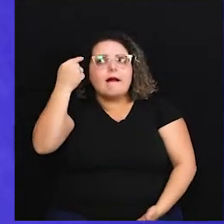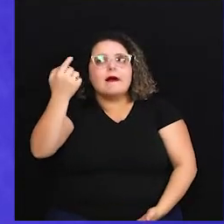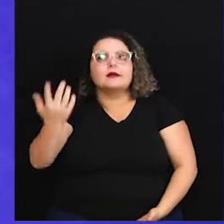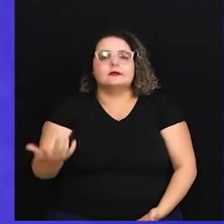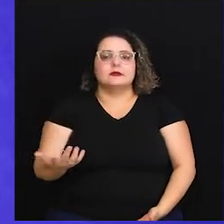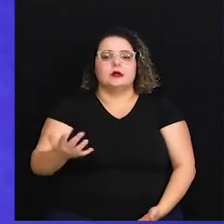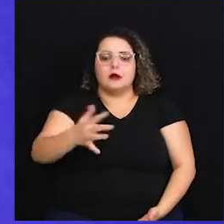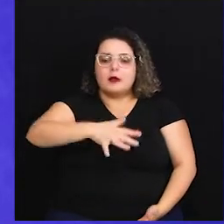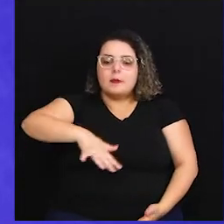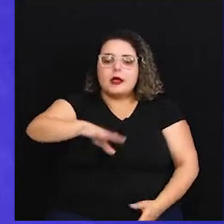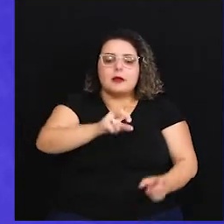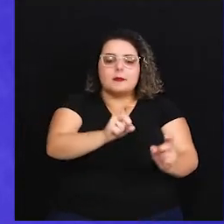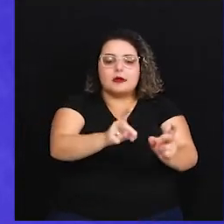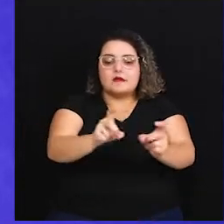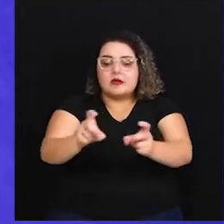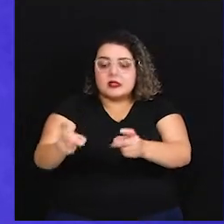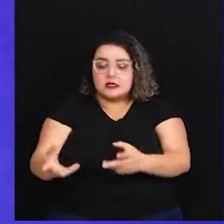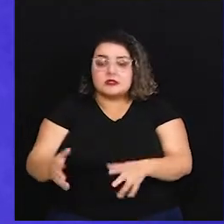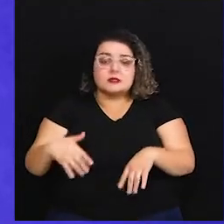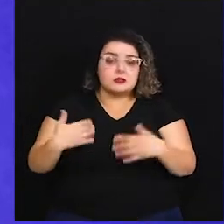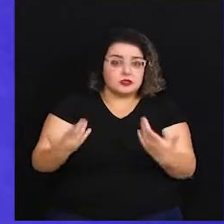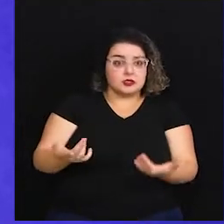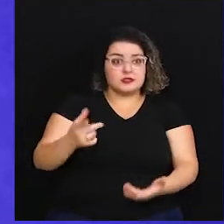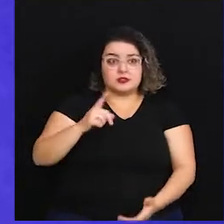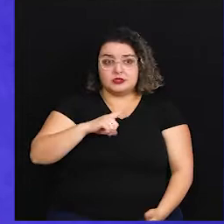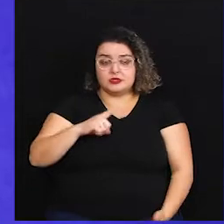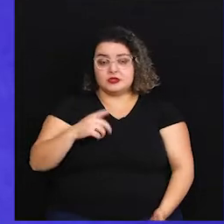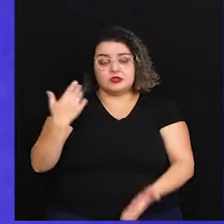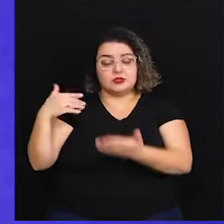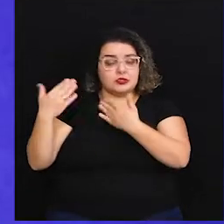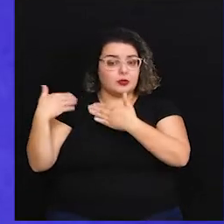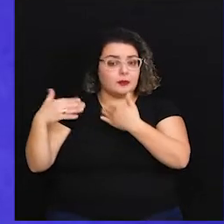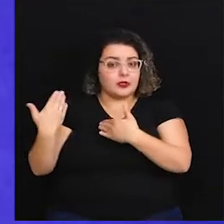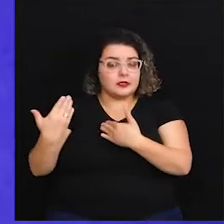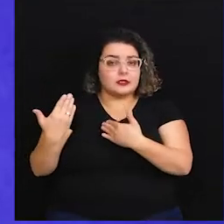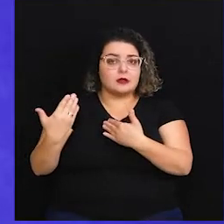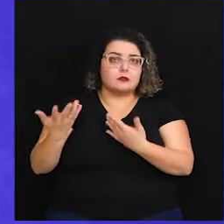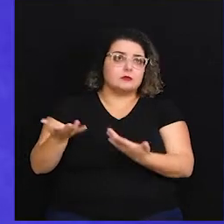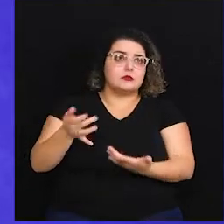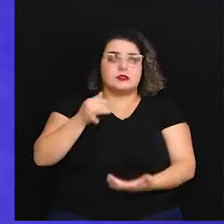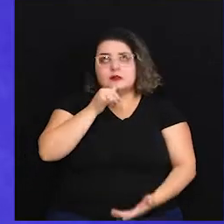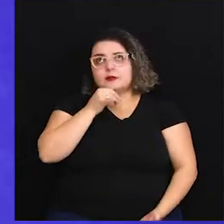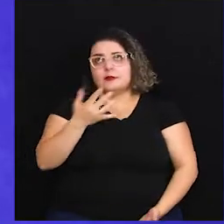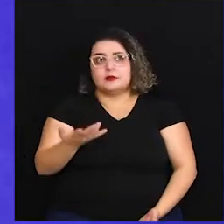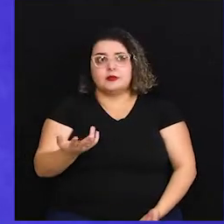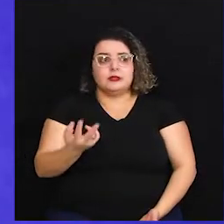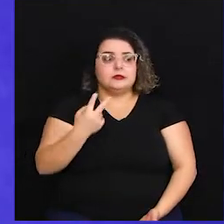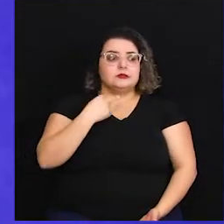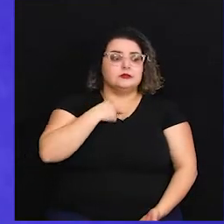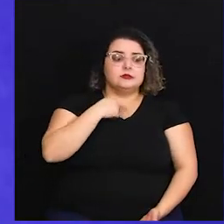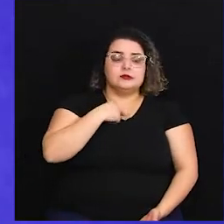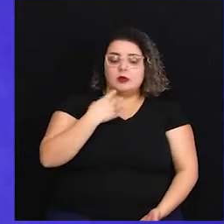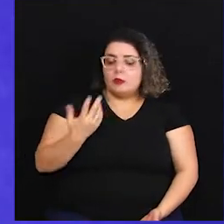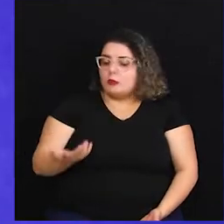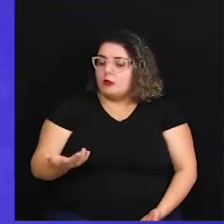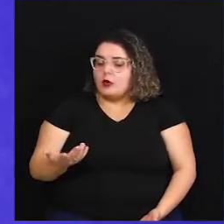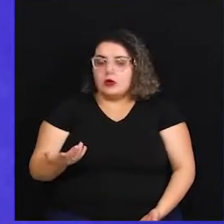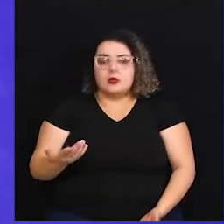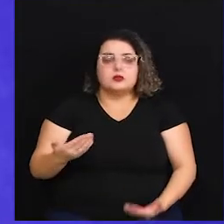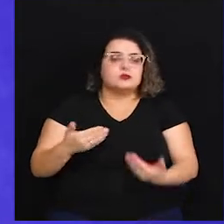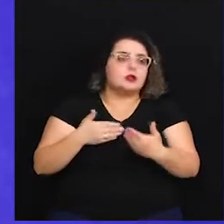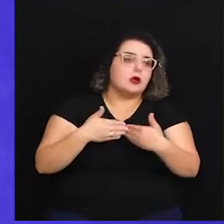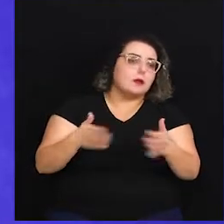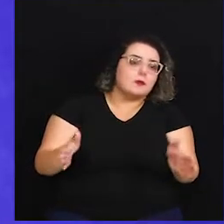essa roupa para o mercado, já que a gente tinha a questão olha, a gente não pode abrir